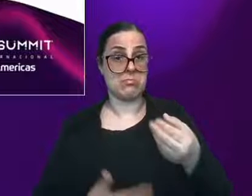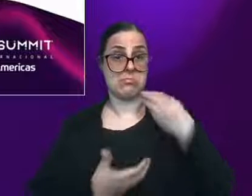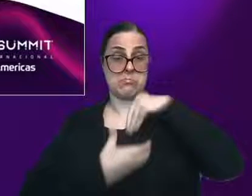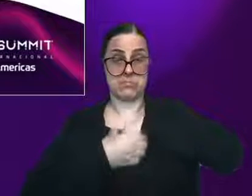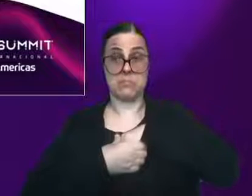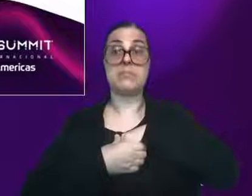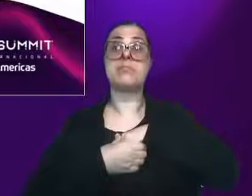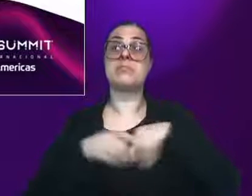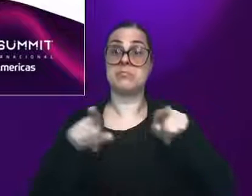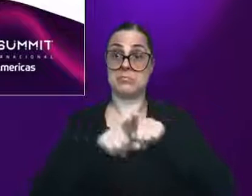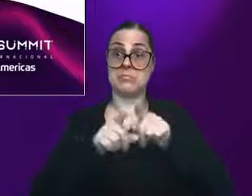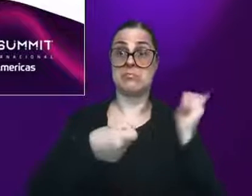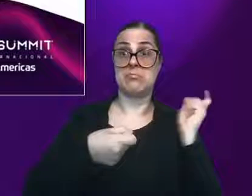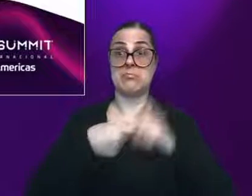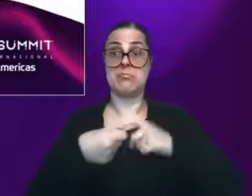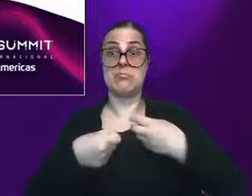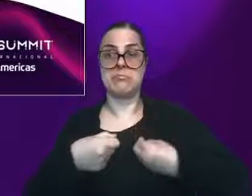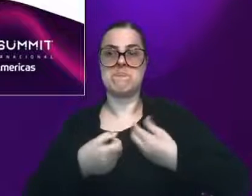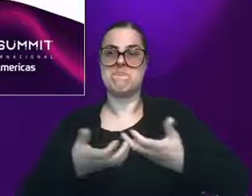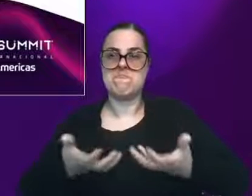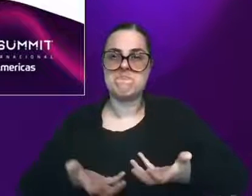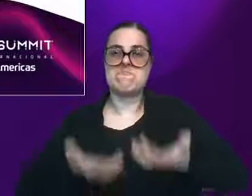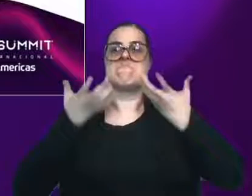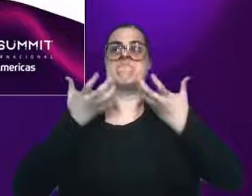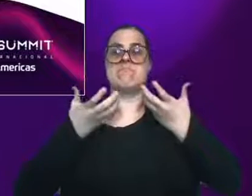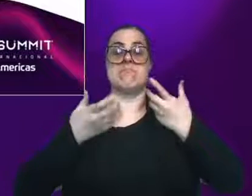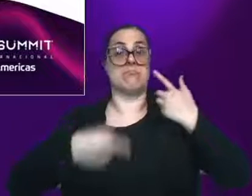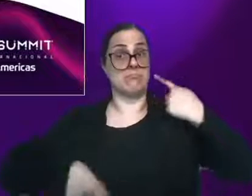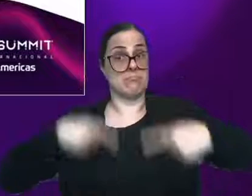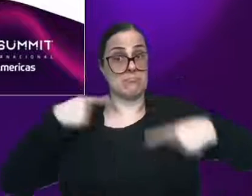ressuscitação volêmica, as metas de